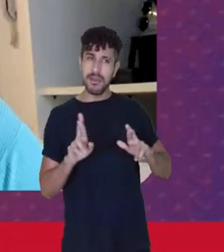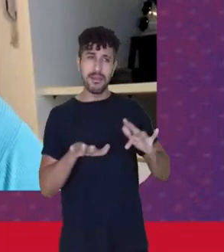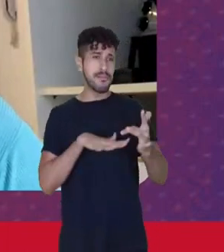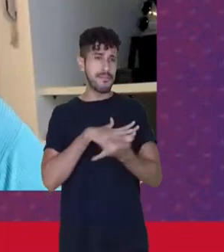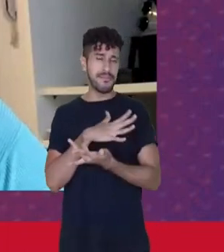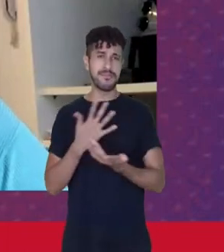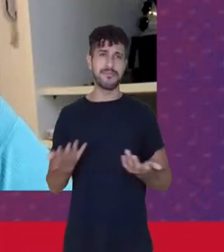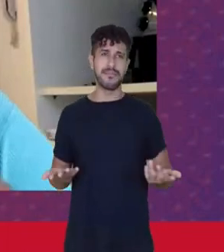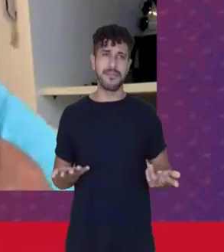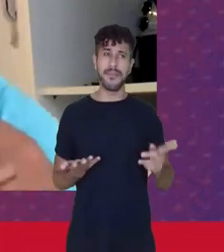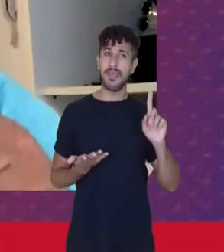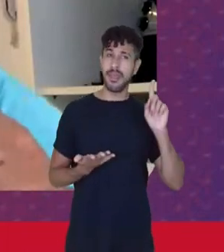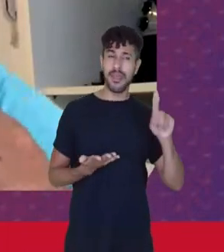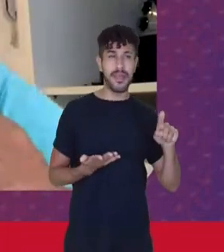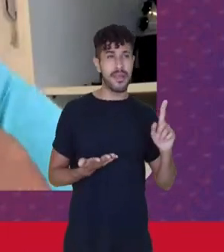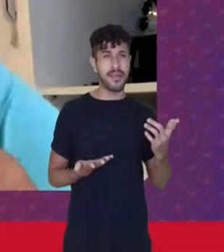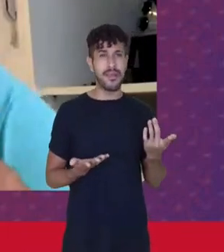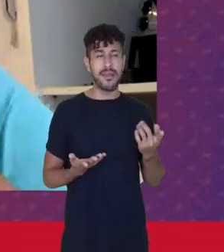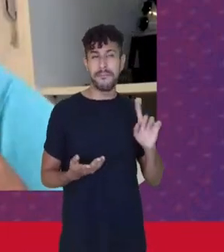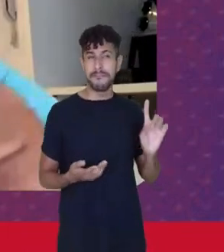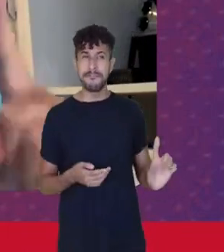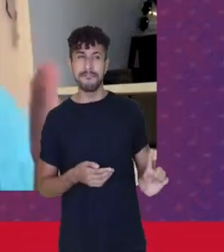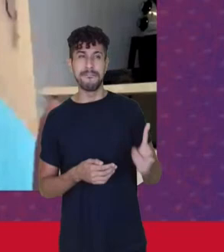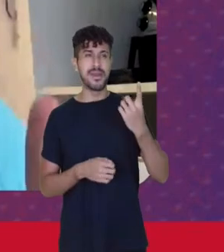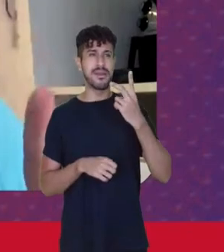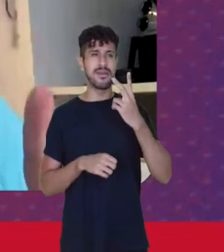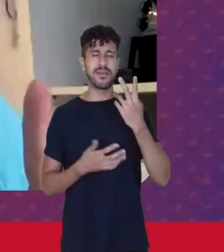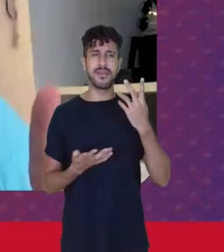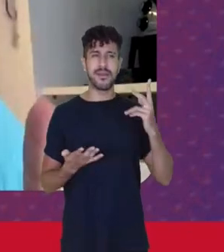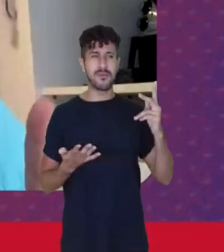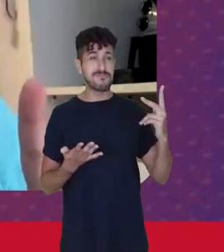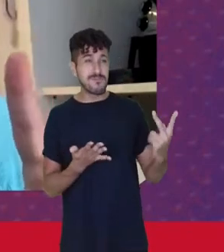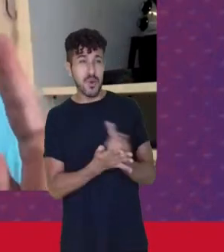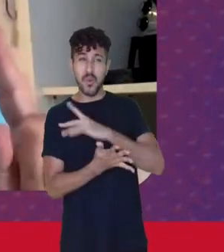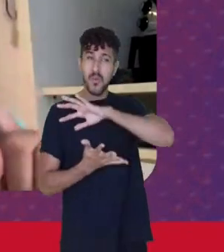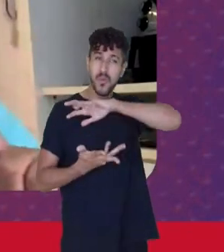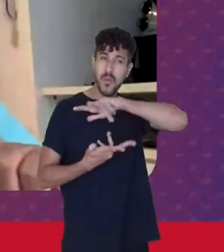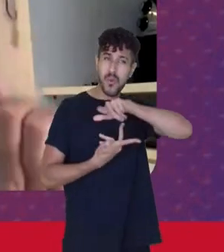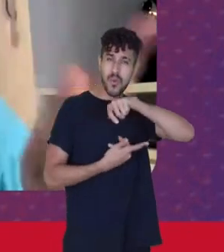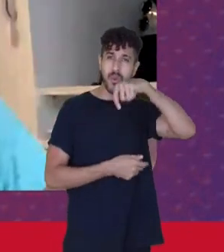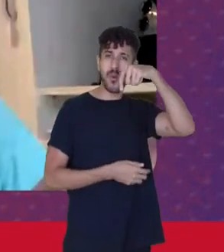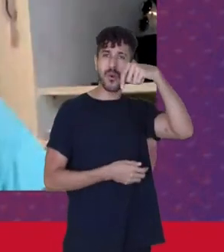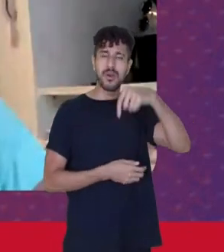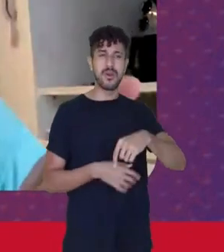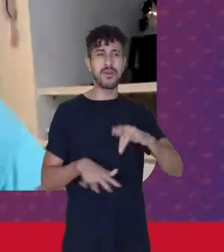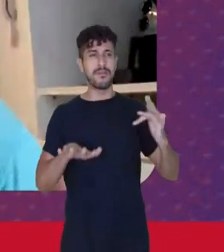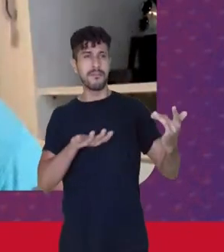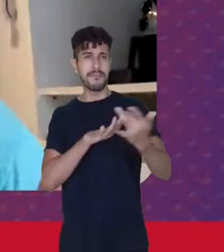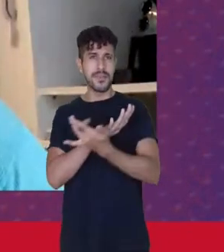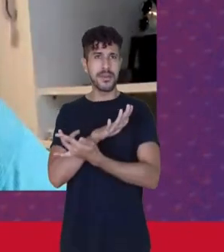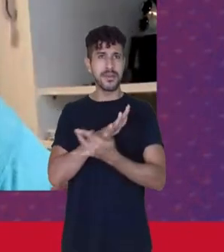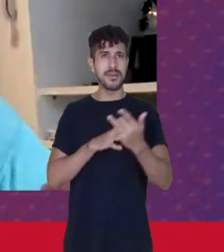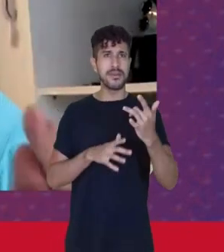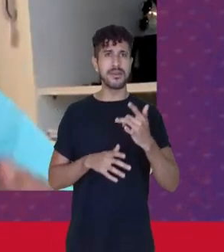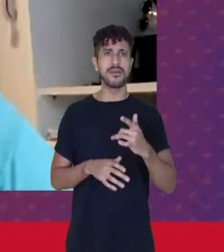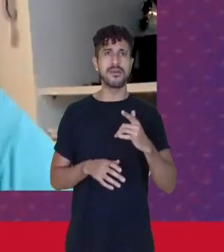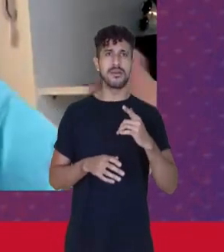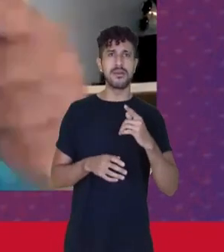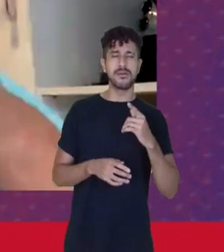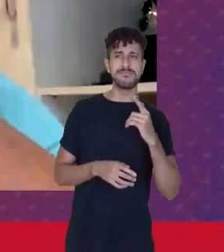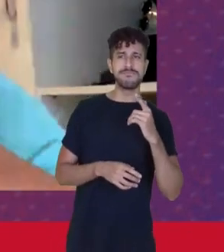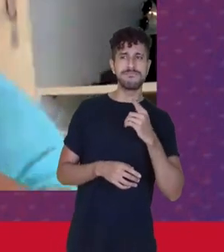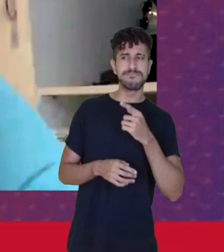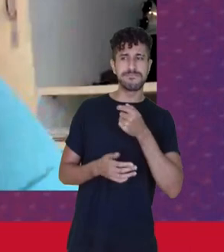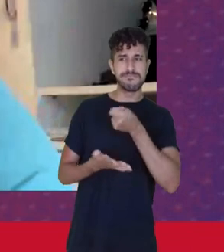plataformas. Foi a primeira vez no mundo que as plataformas foram acionadas para